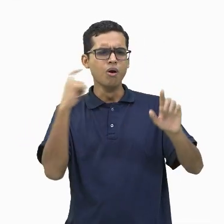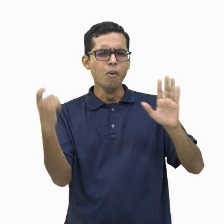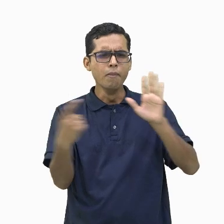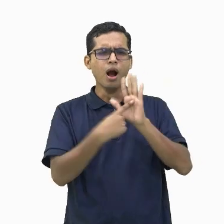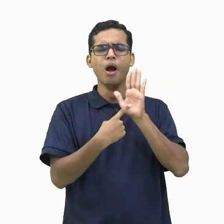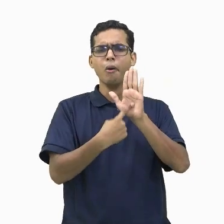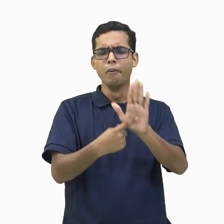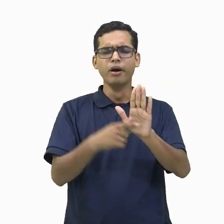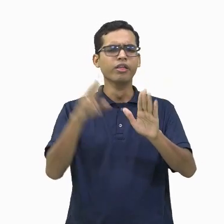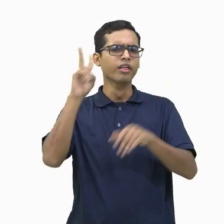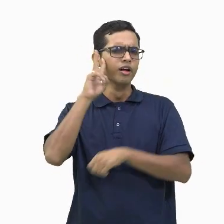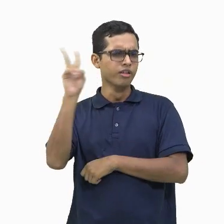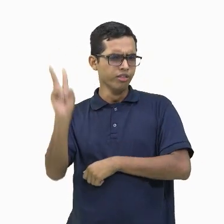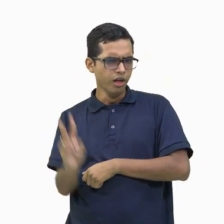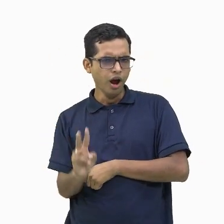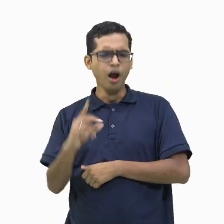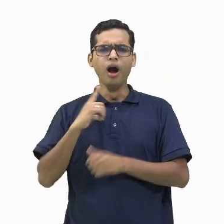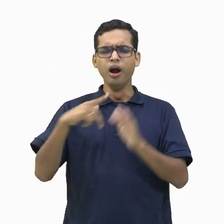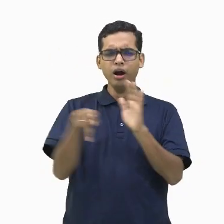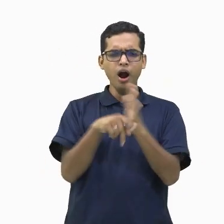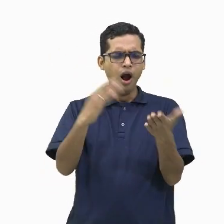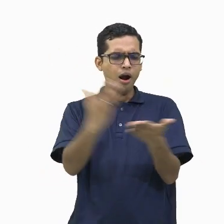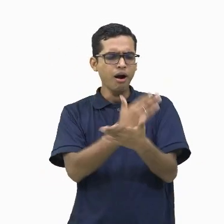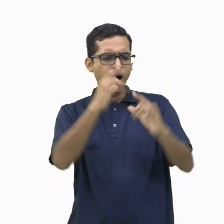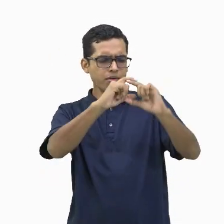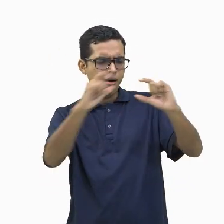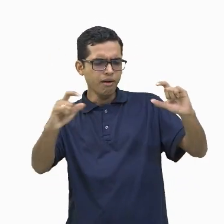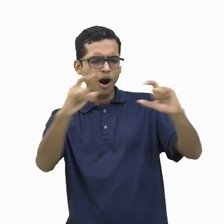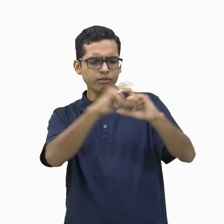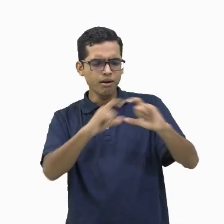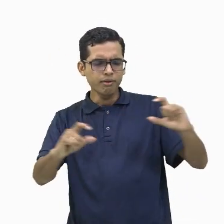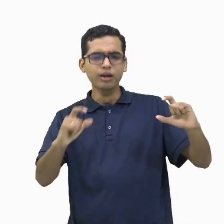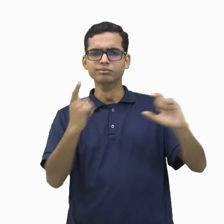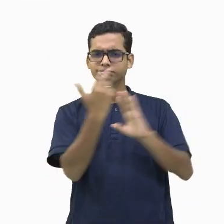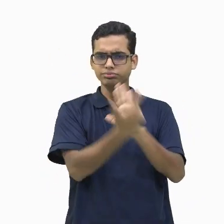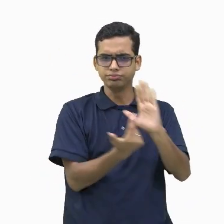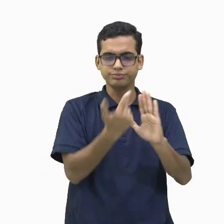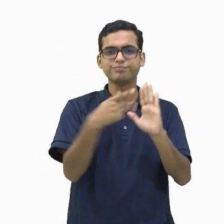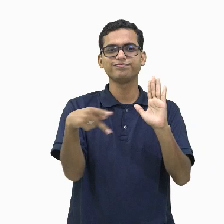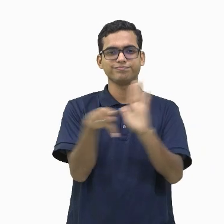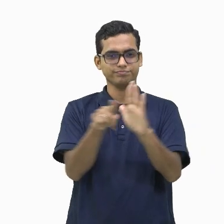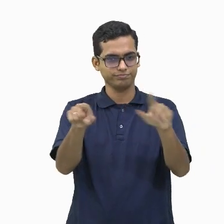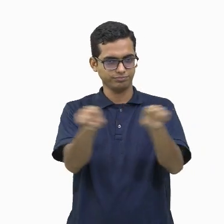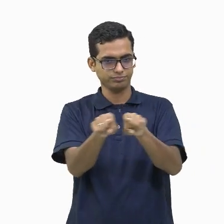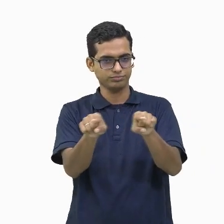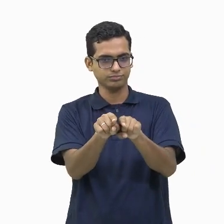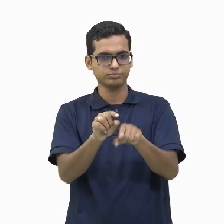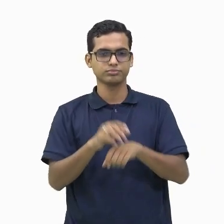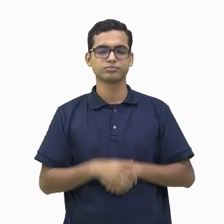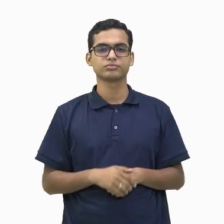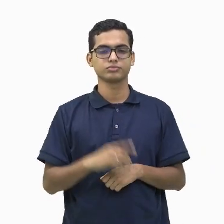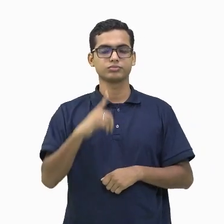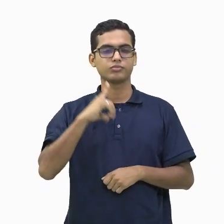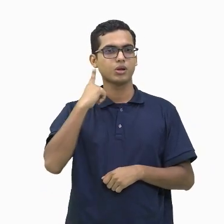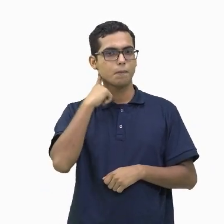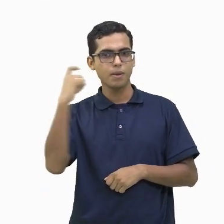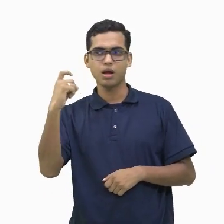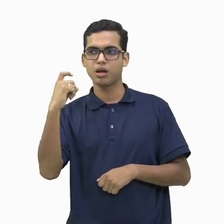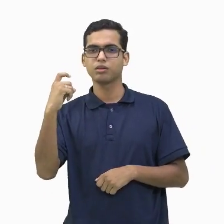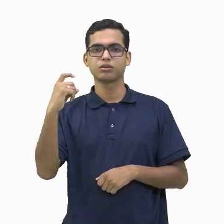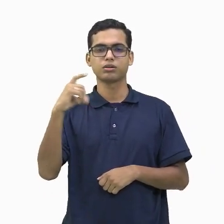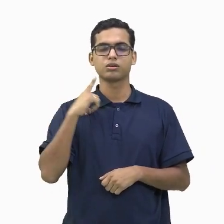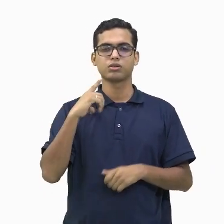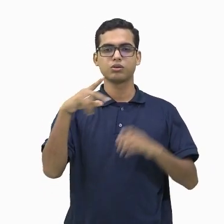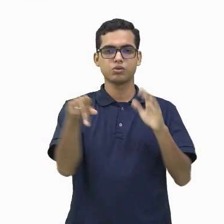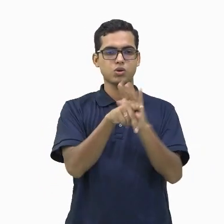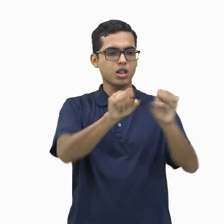em quadrinhos, demonstrando o som que as coisas poderiam ter, né? Então, quando algo faz barulho, quando algo quebra,